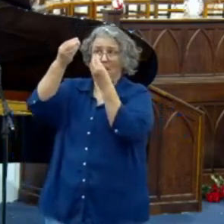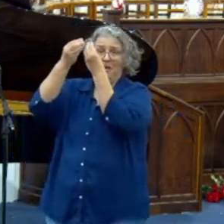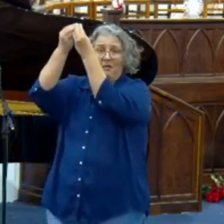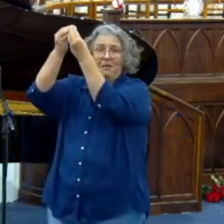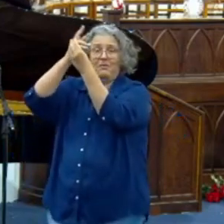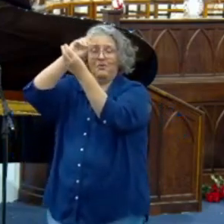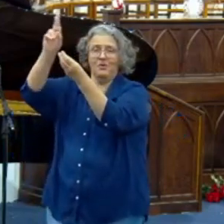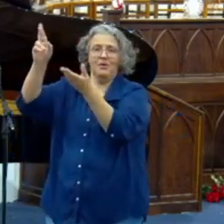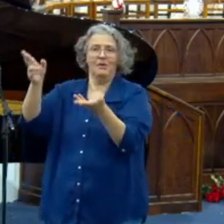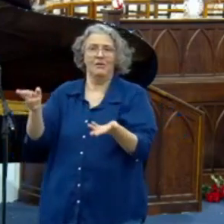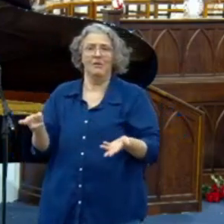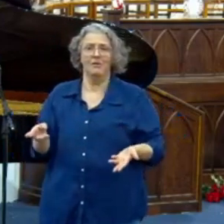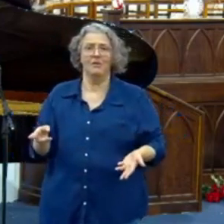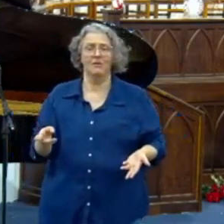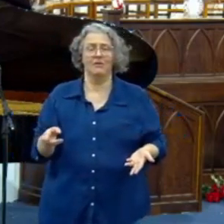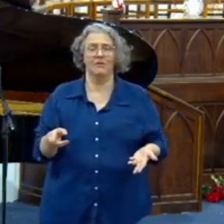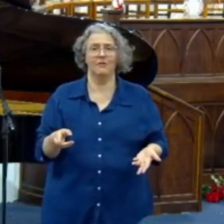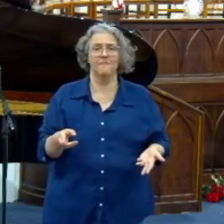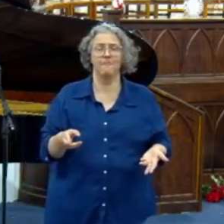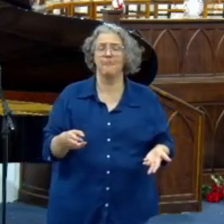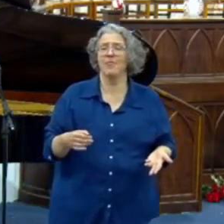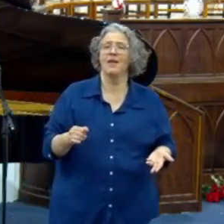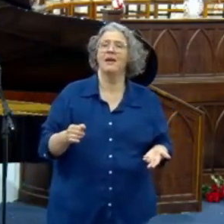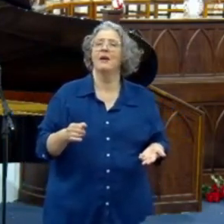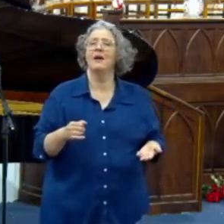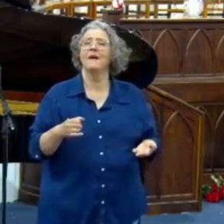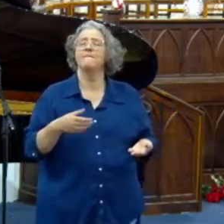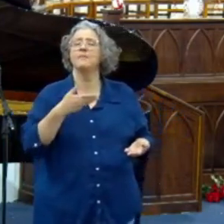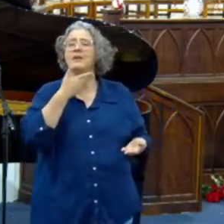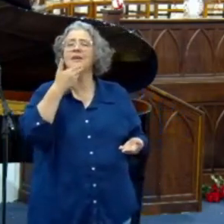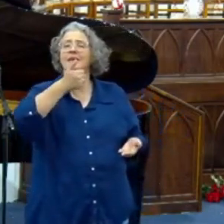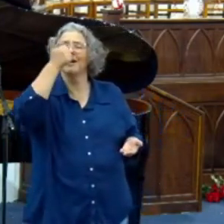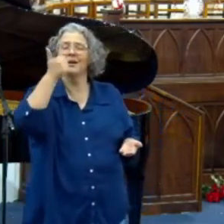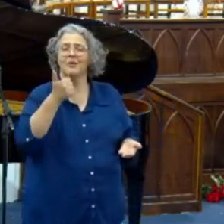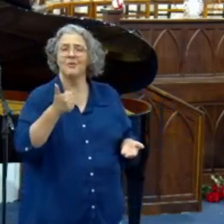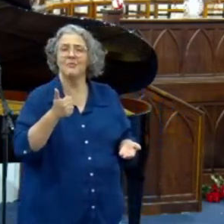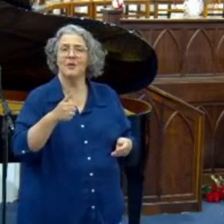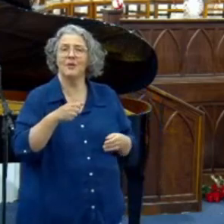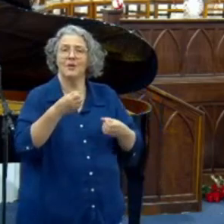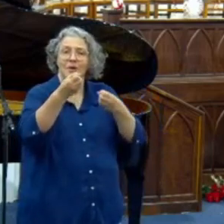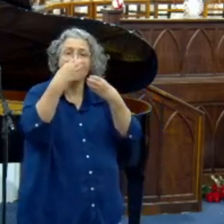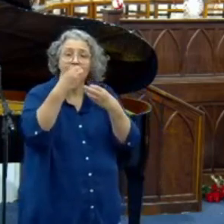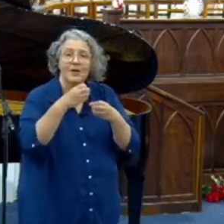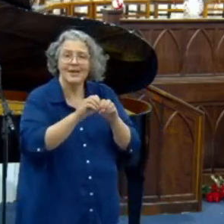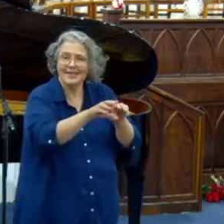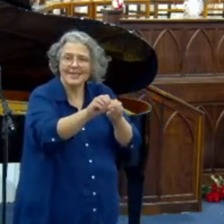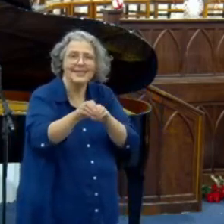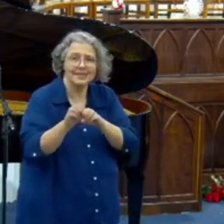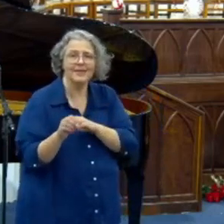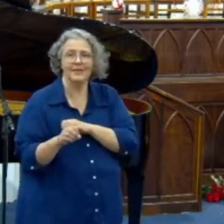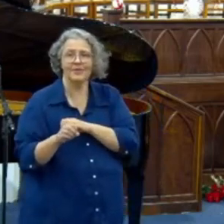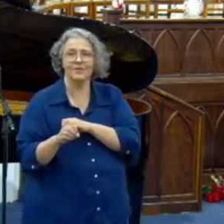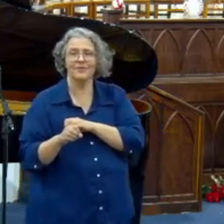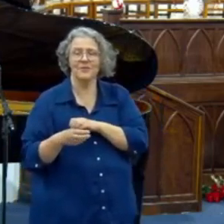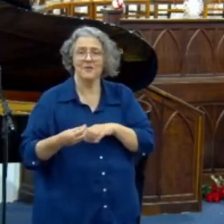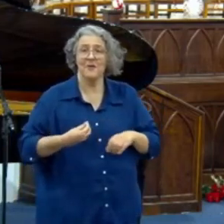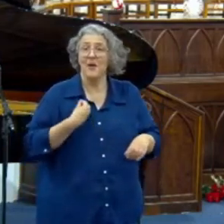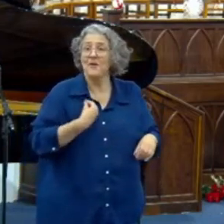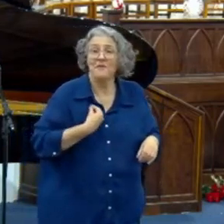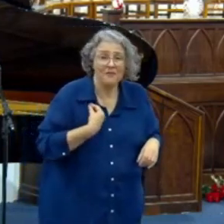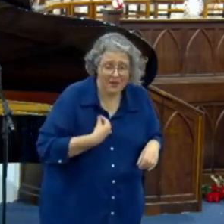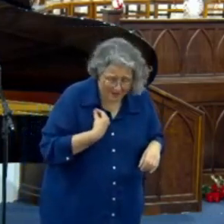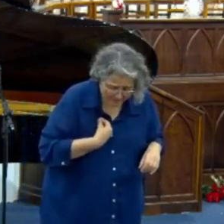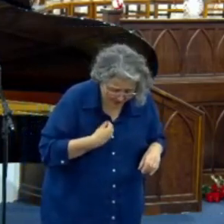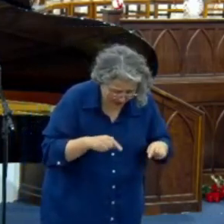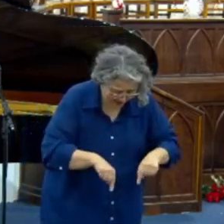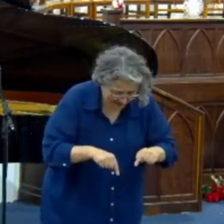historicamente, a melhor instrução dada ao cristianismo é, Vivam vida simples. Vivam nesse mundo como se